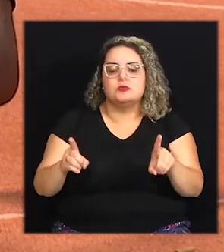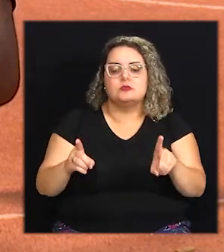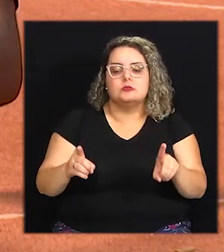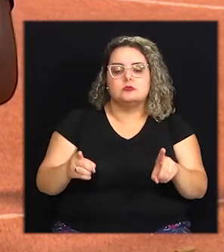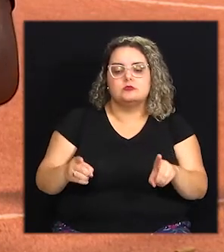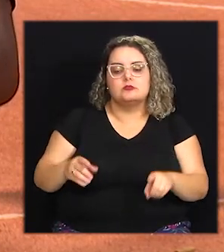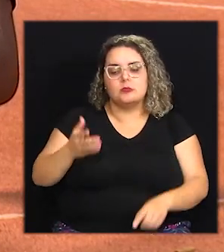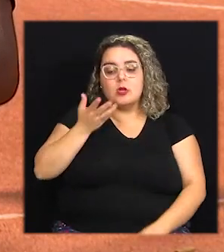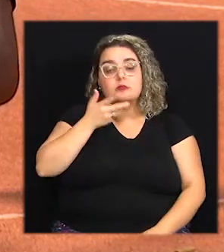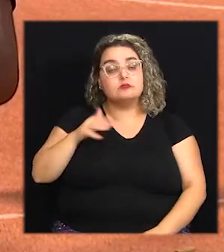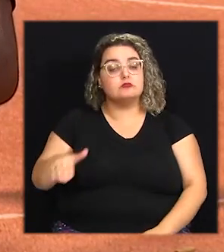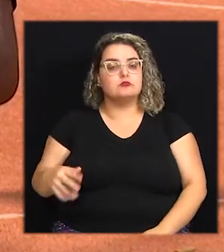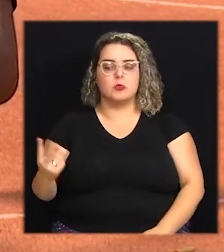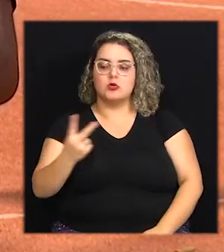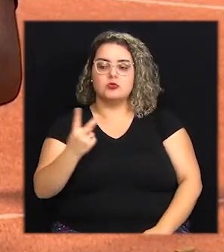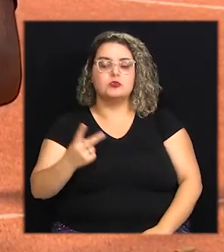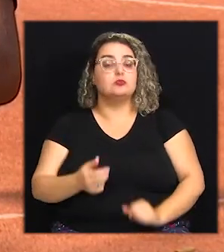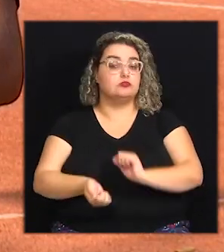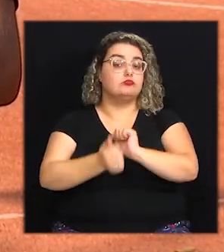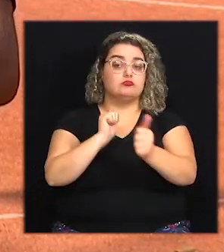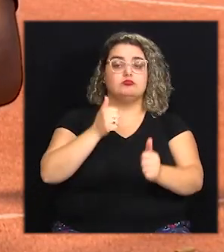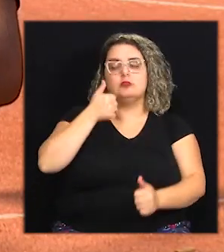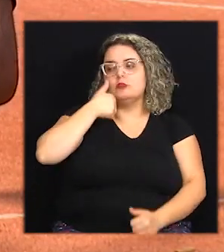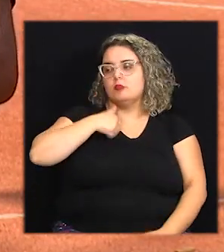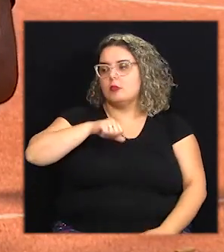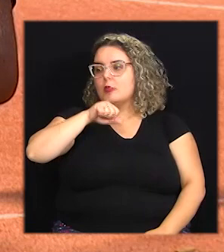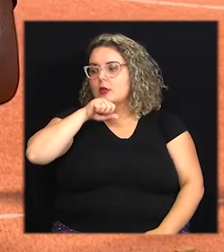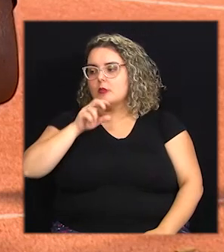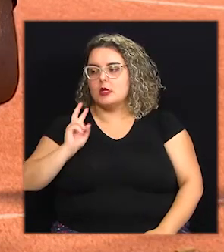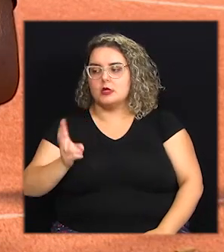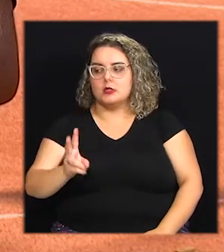sempre foram do esporte, assim, sabe? Minha mãe sempre jogou